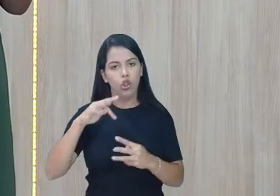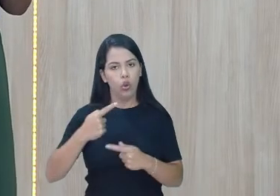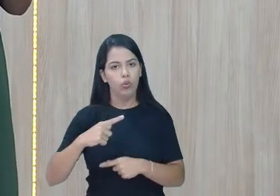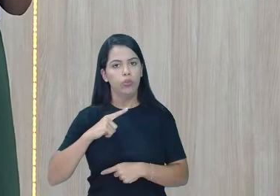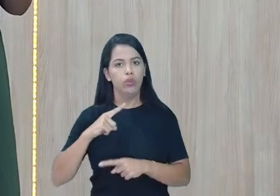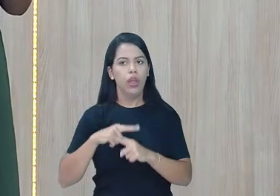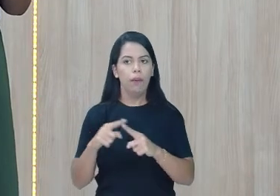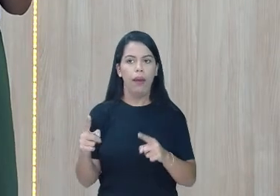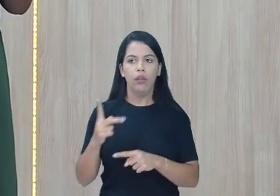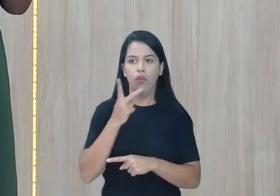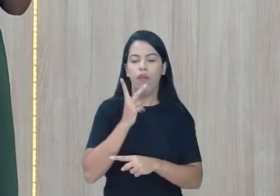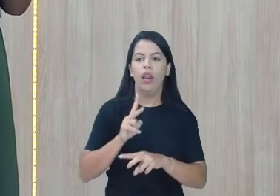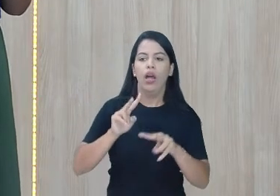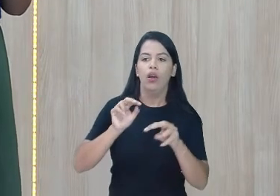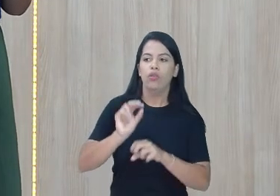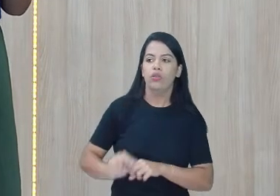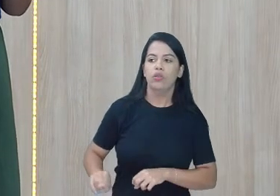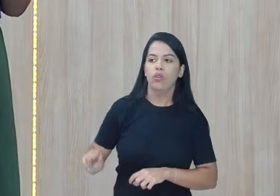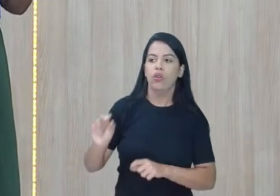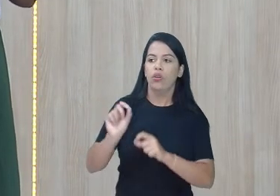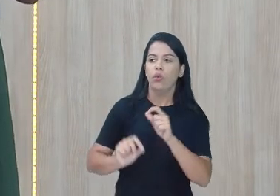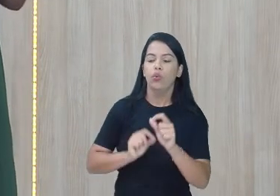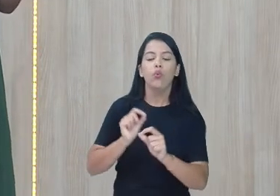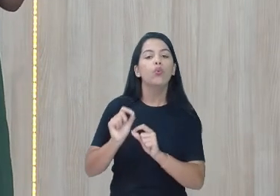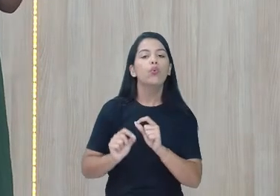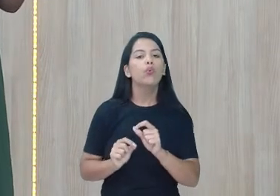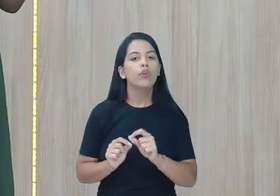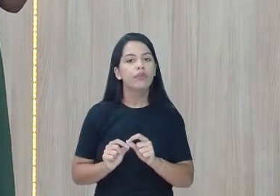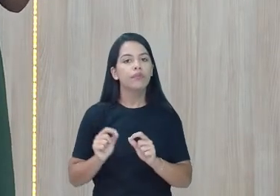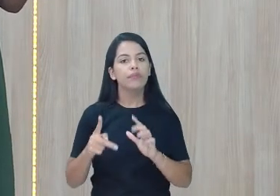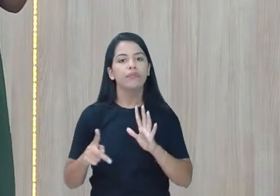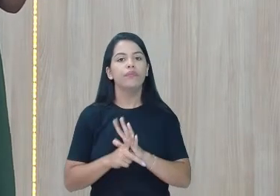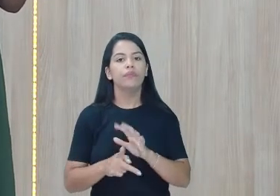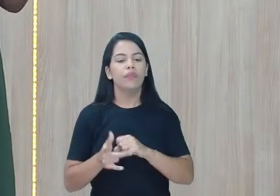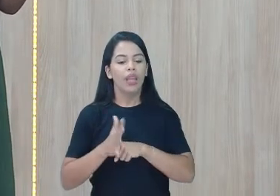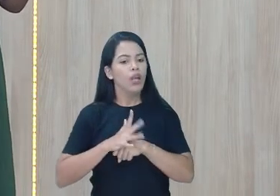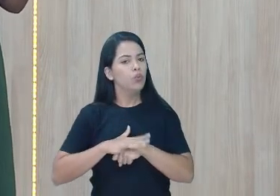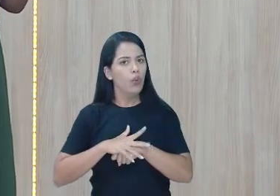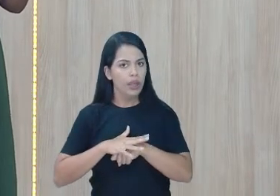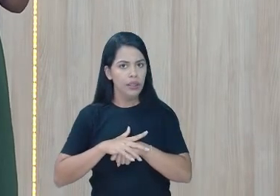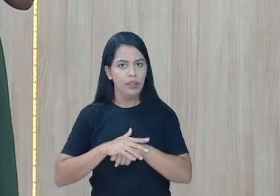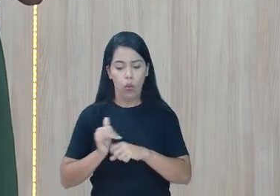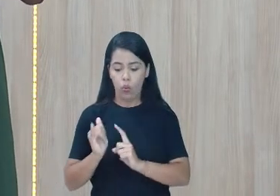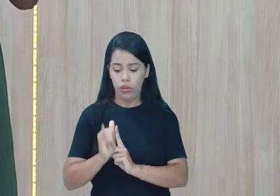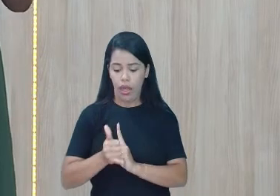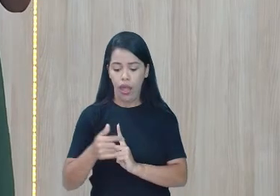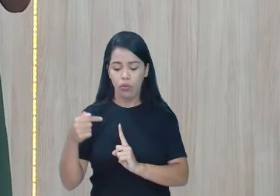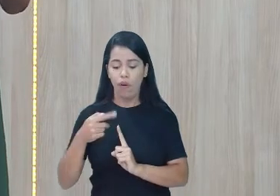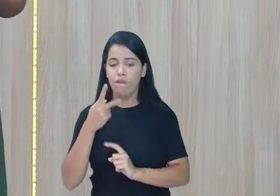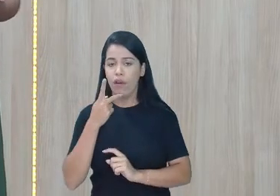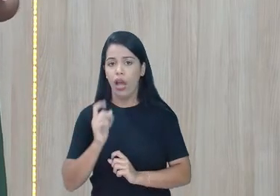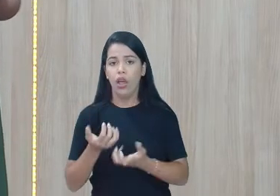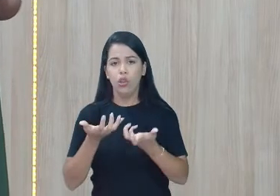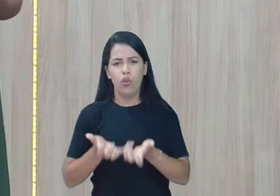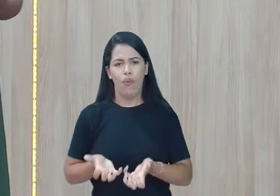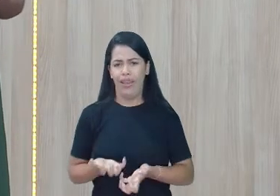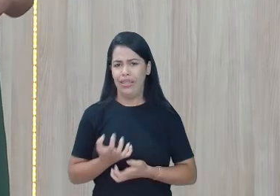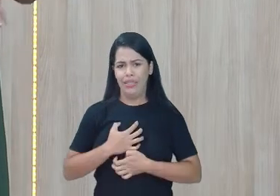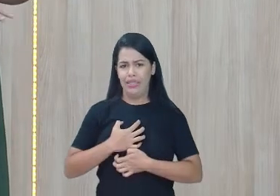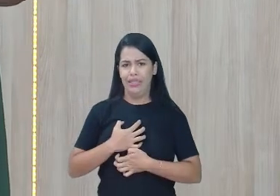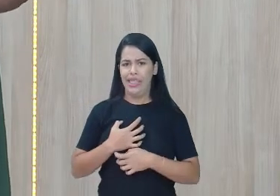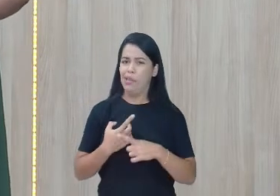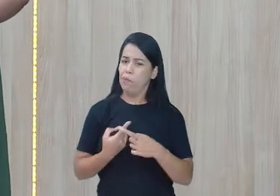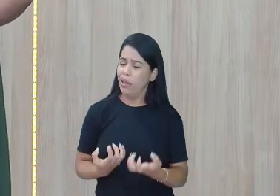e usando a interpretação machadiana de que isso é uma doença. Ou seja, o eu lírico, o narrador, ele não quer sentir a doença, mas